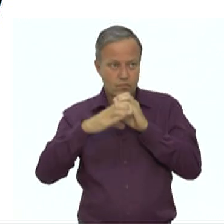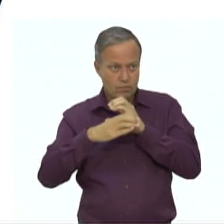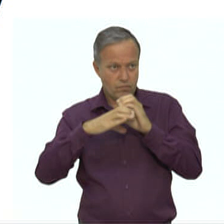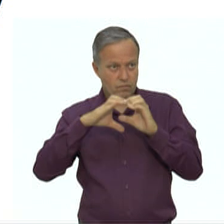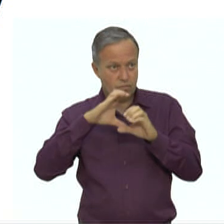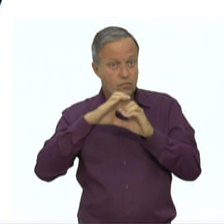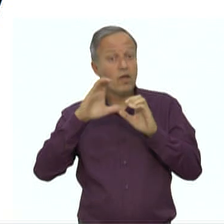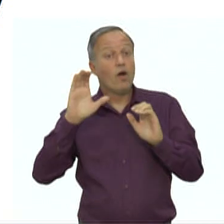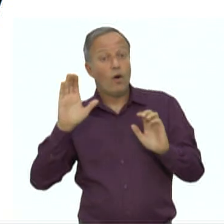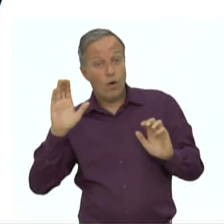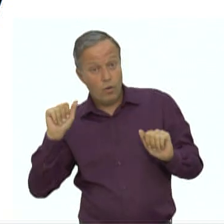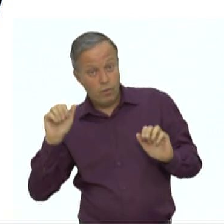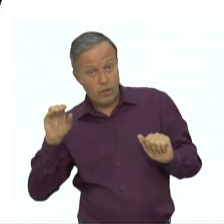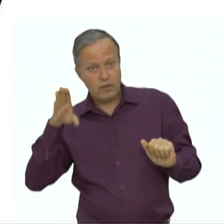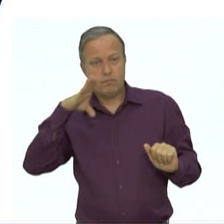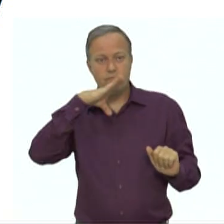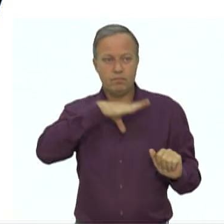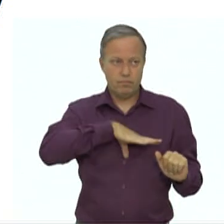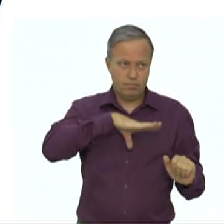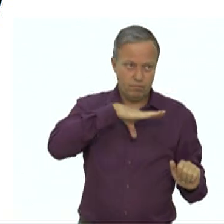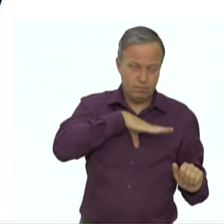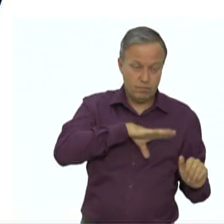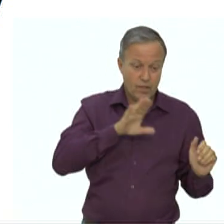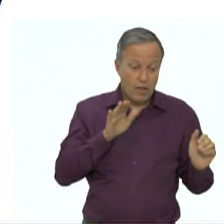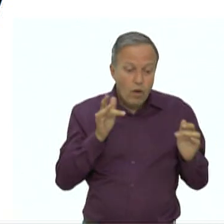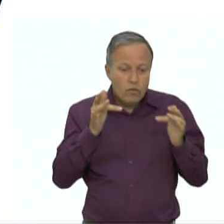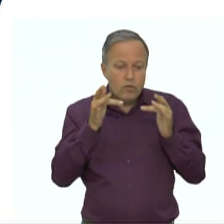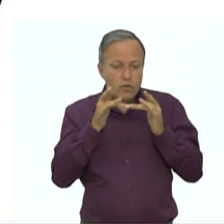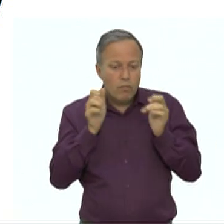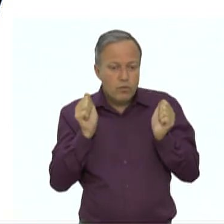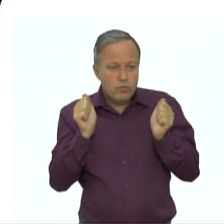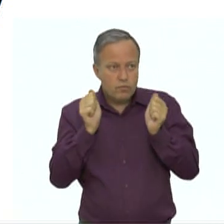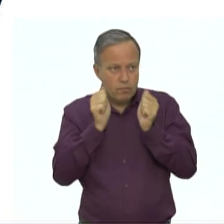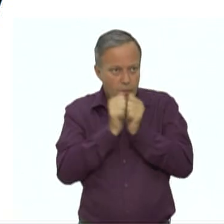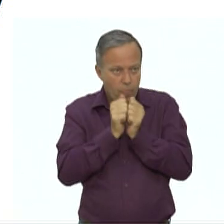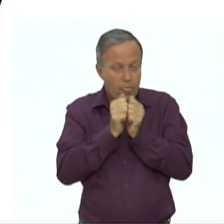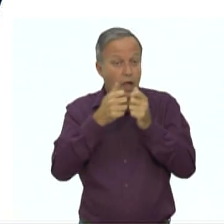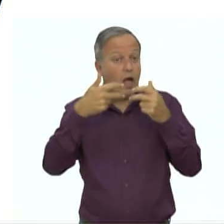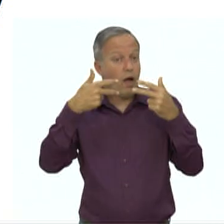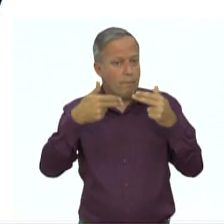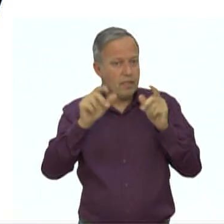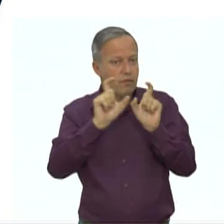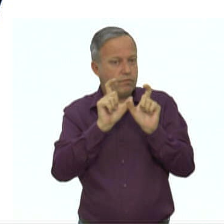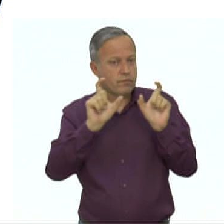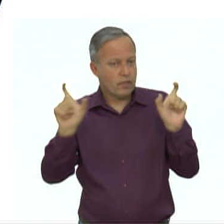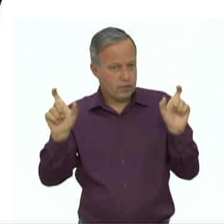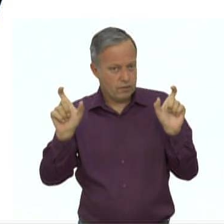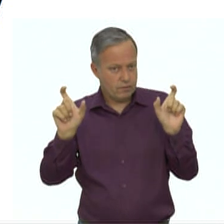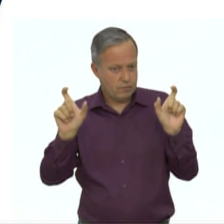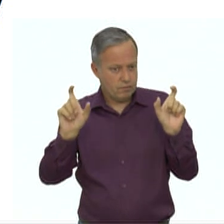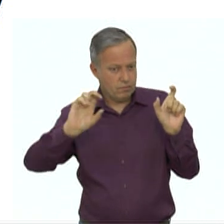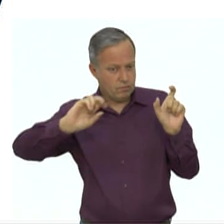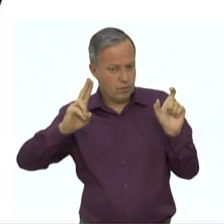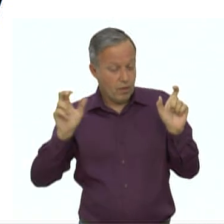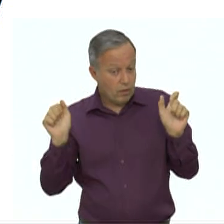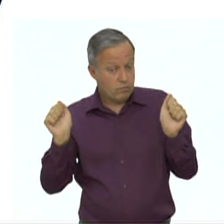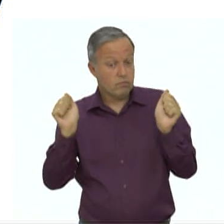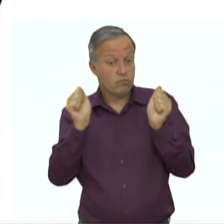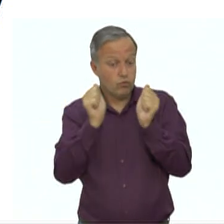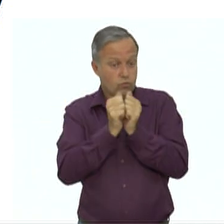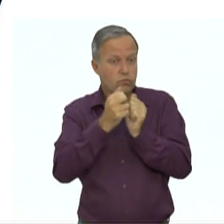palavras que servem para unir términos de uma mesma oração ou para unir